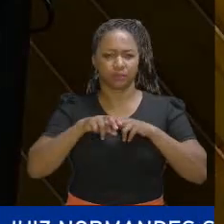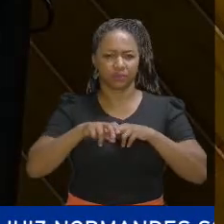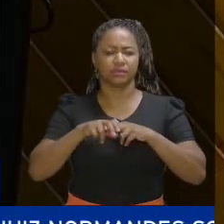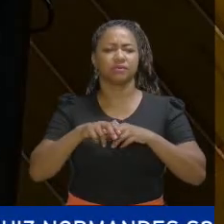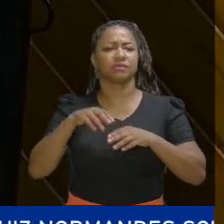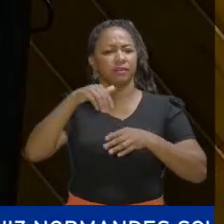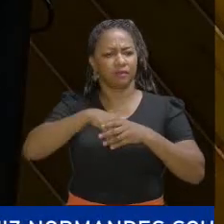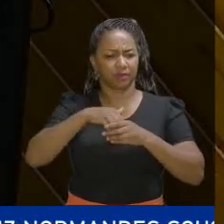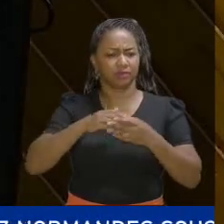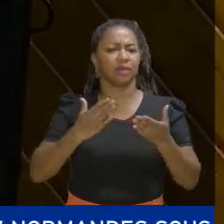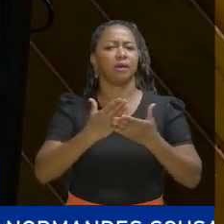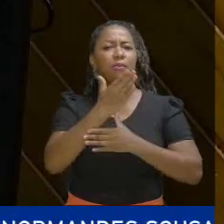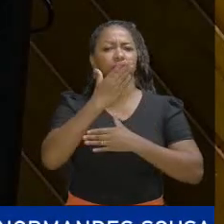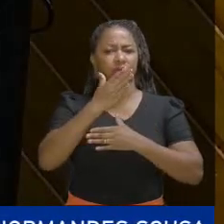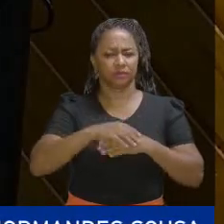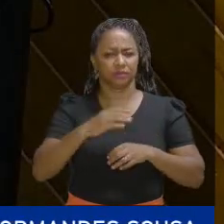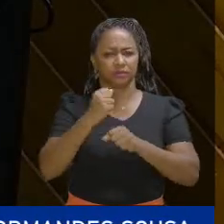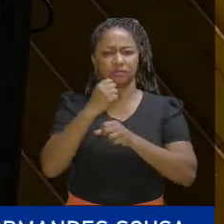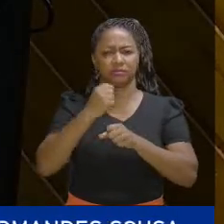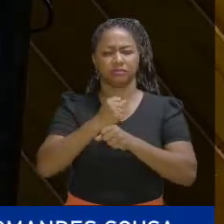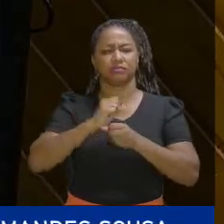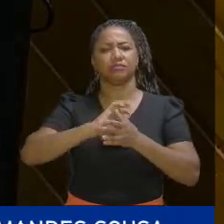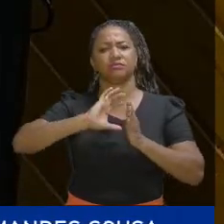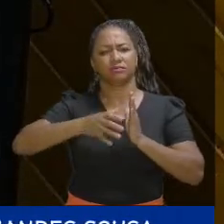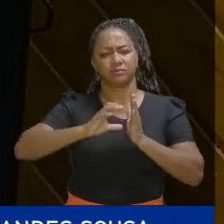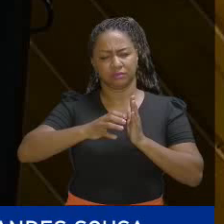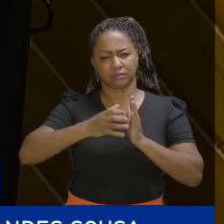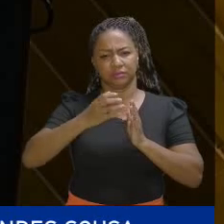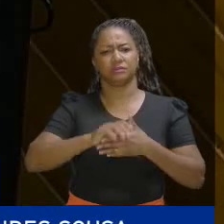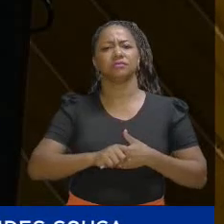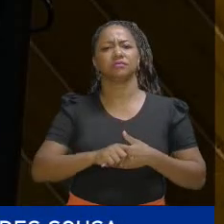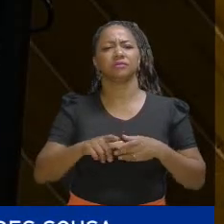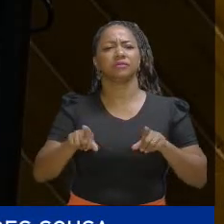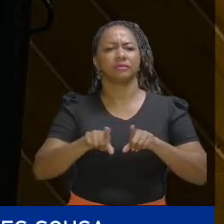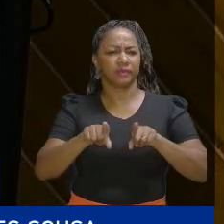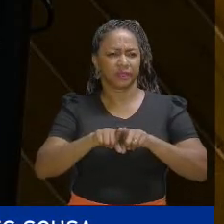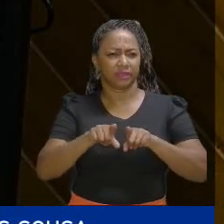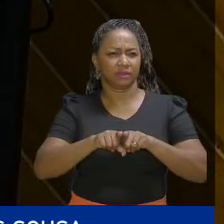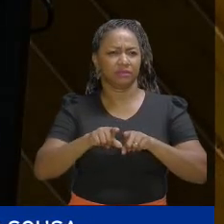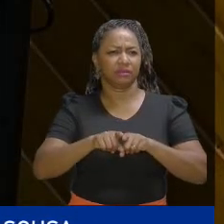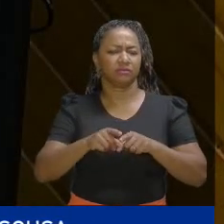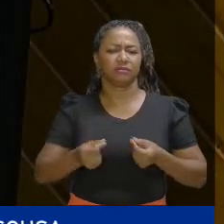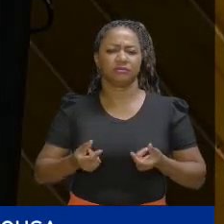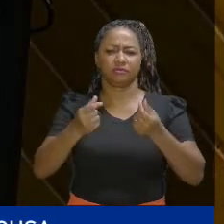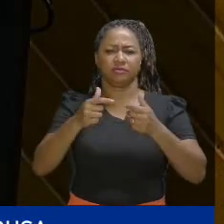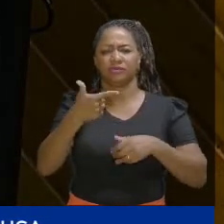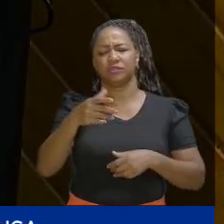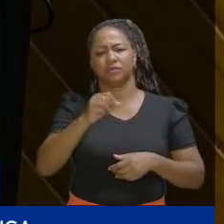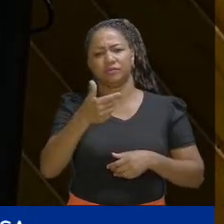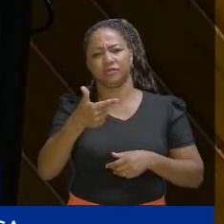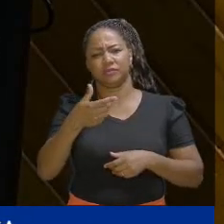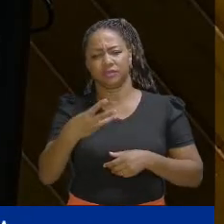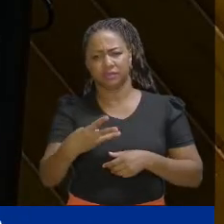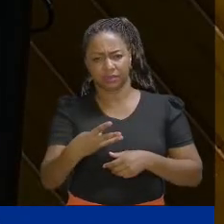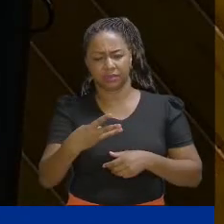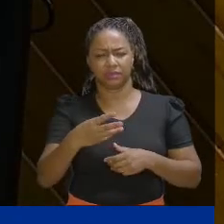pela aprovação com ressalvas das contas dos partidos republicanos relativas ao exercício financeiro de